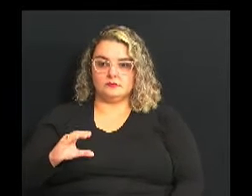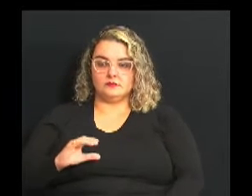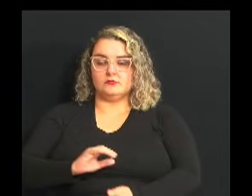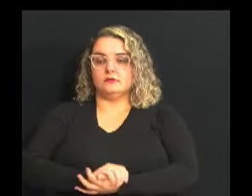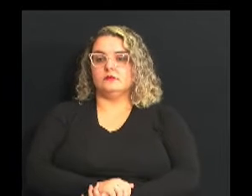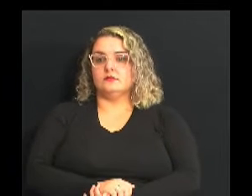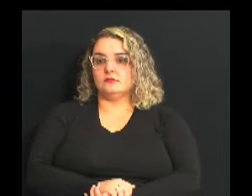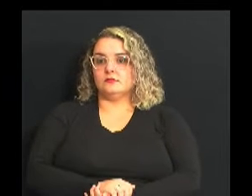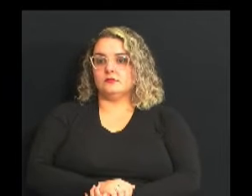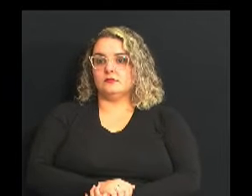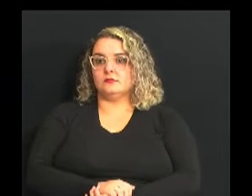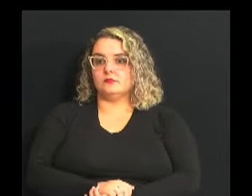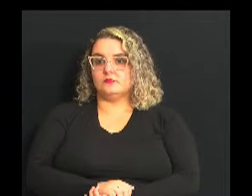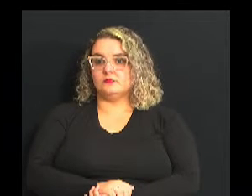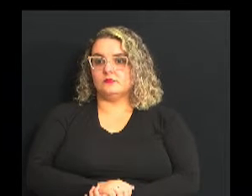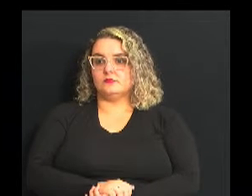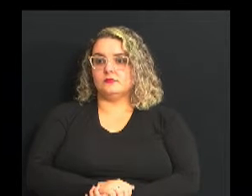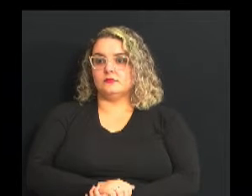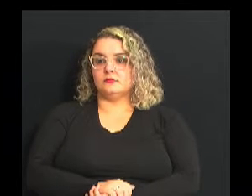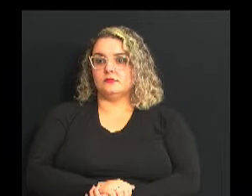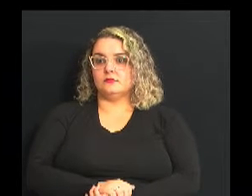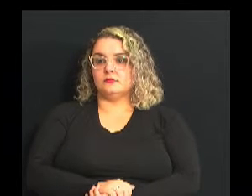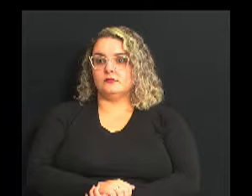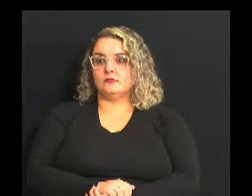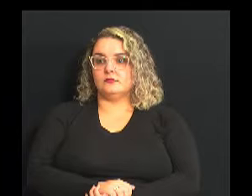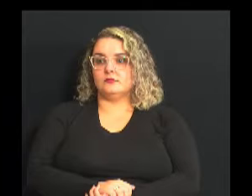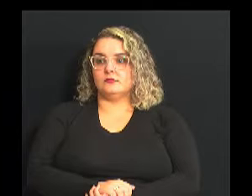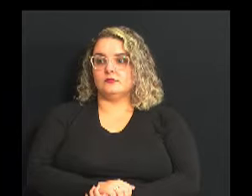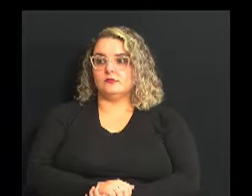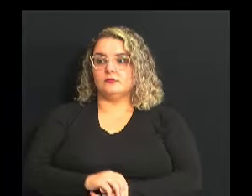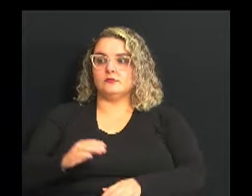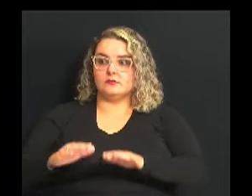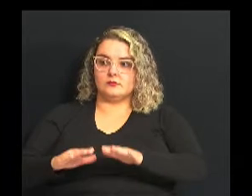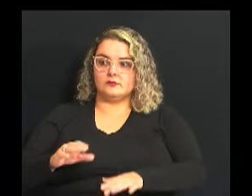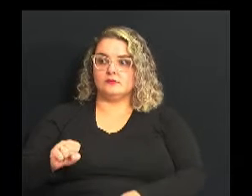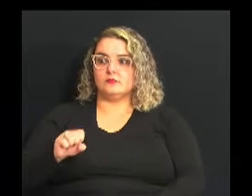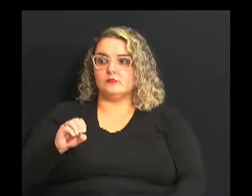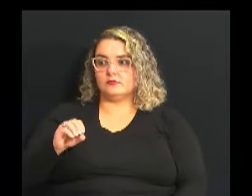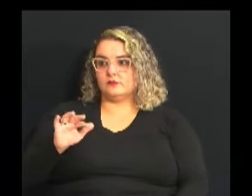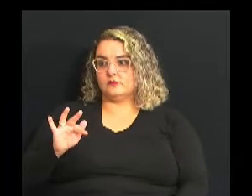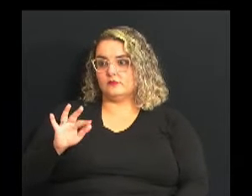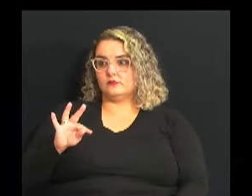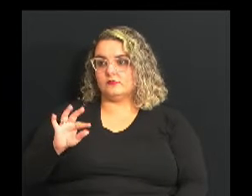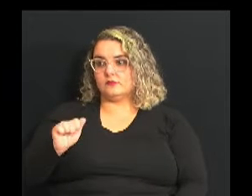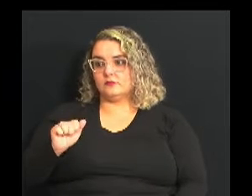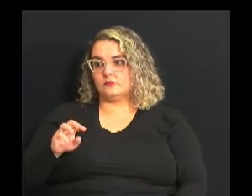que é talvez hoje o software mais importante